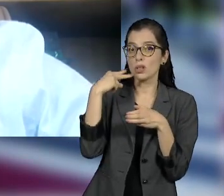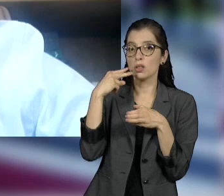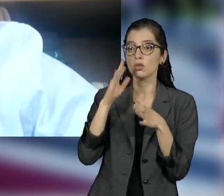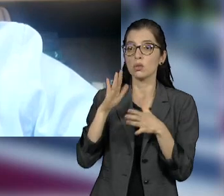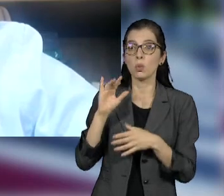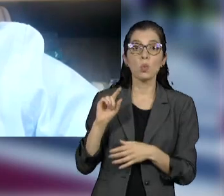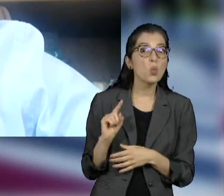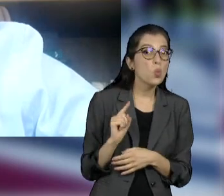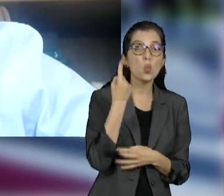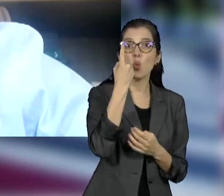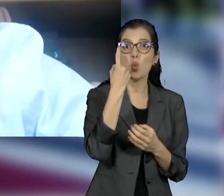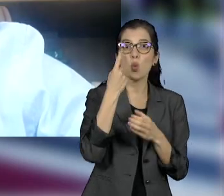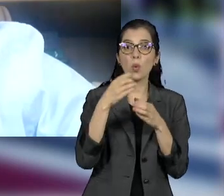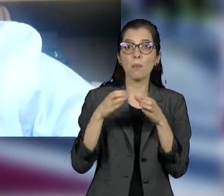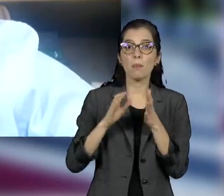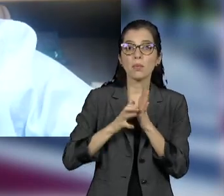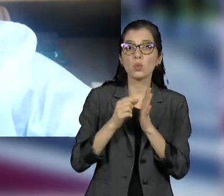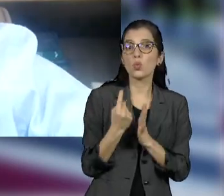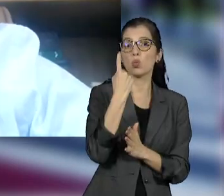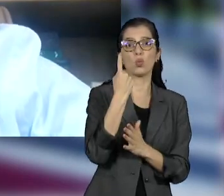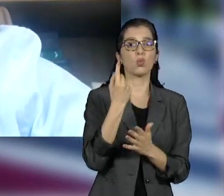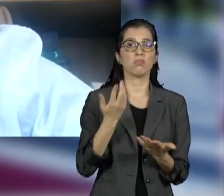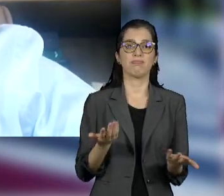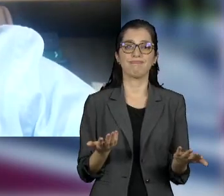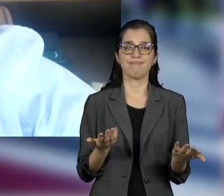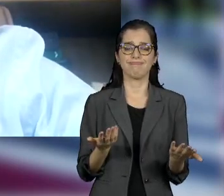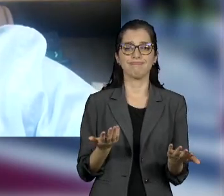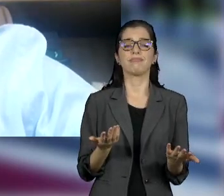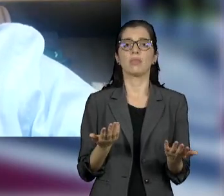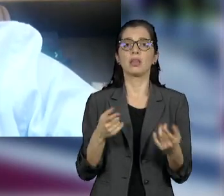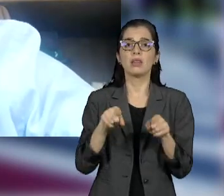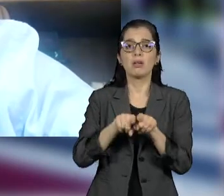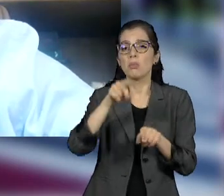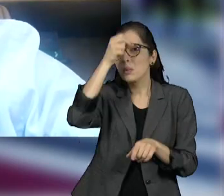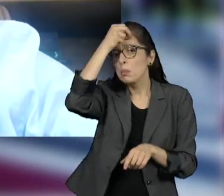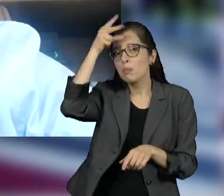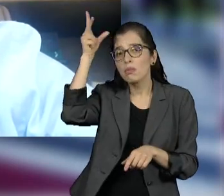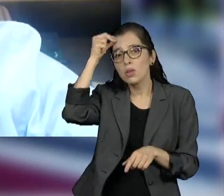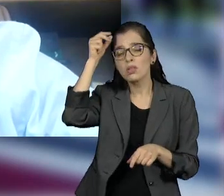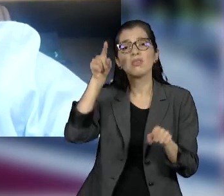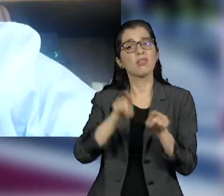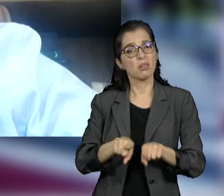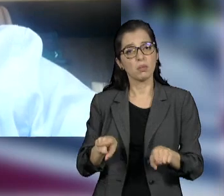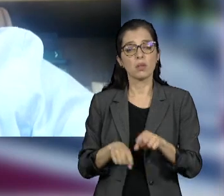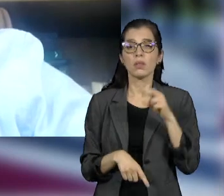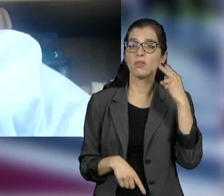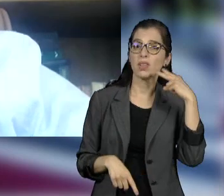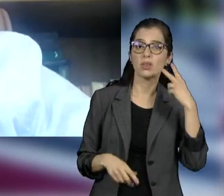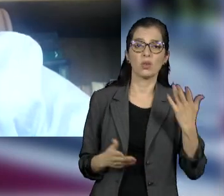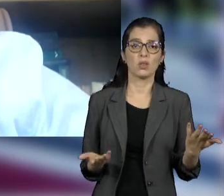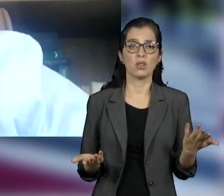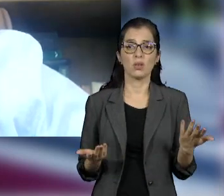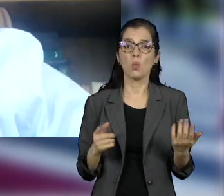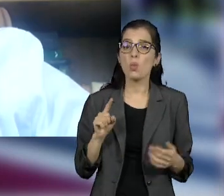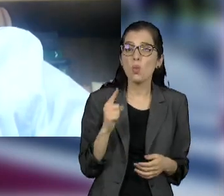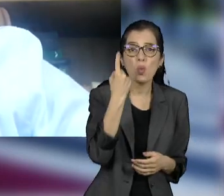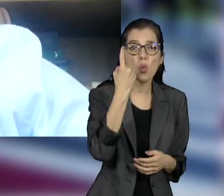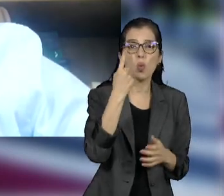na eleição de um mesmo partido, tanto para a prefeitura quanto para a Câmara dos